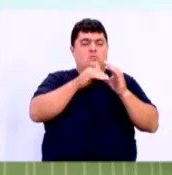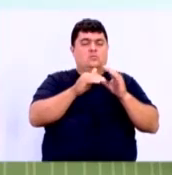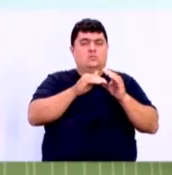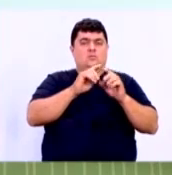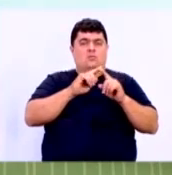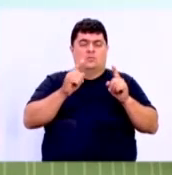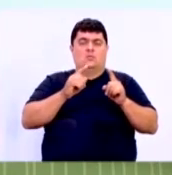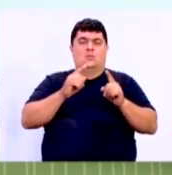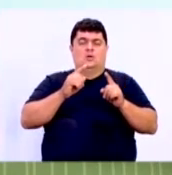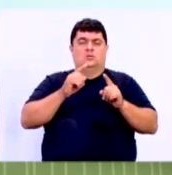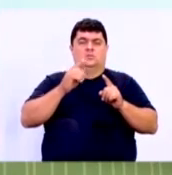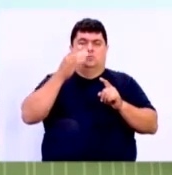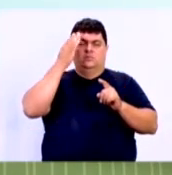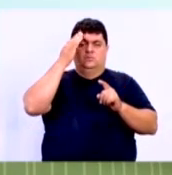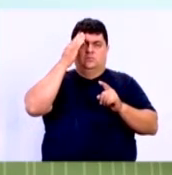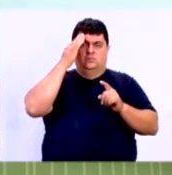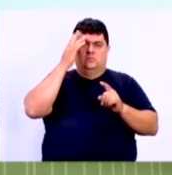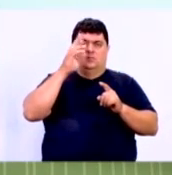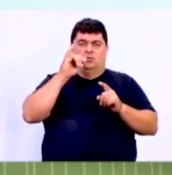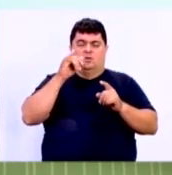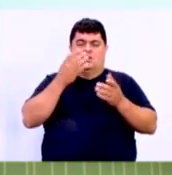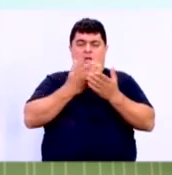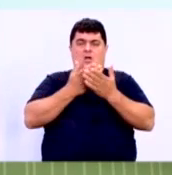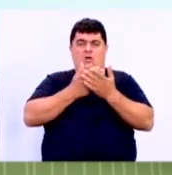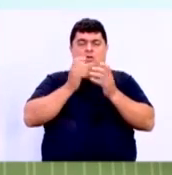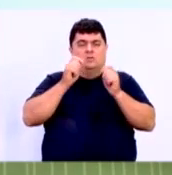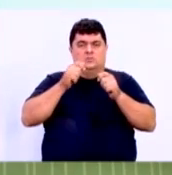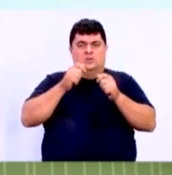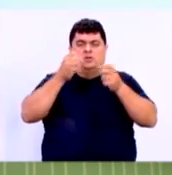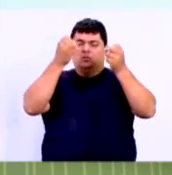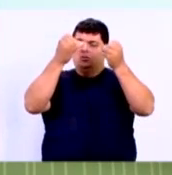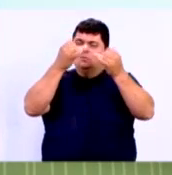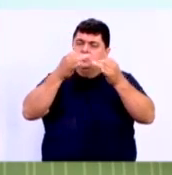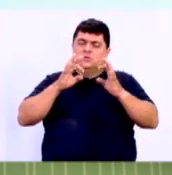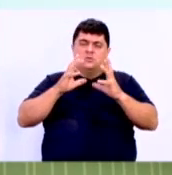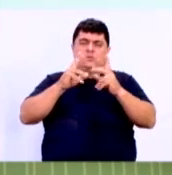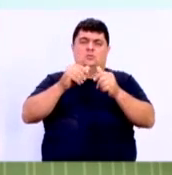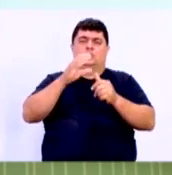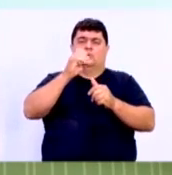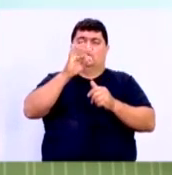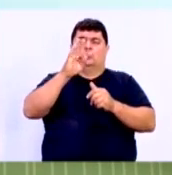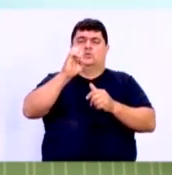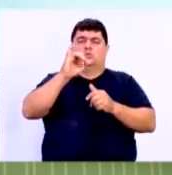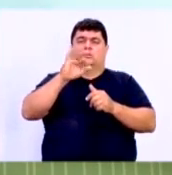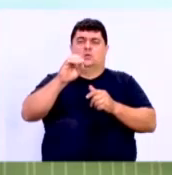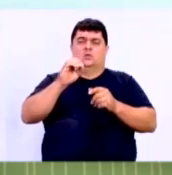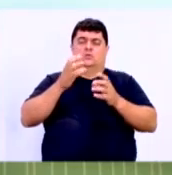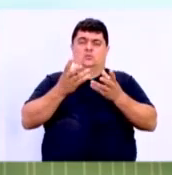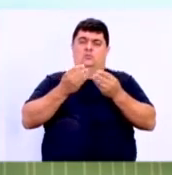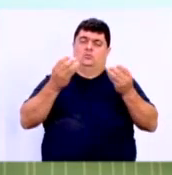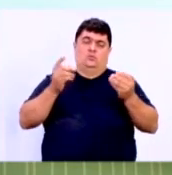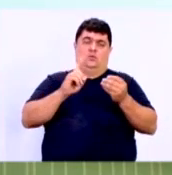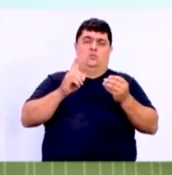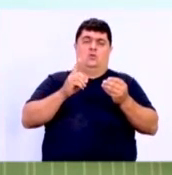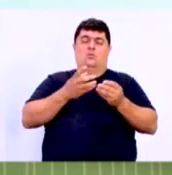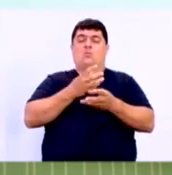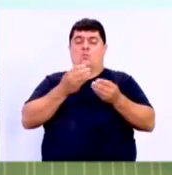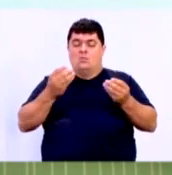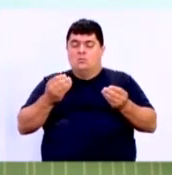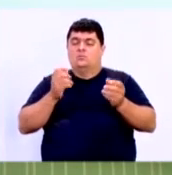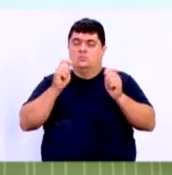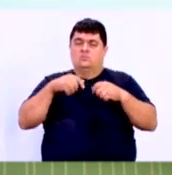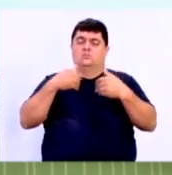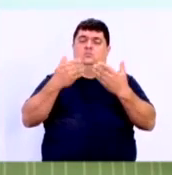Mas eu acredito que nessa aula nós conseguimos passar tudo sobre custeio. Tudo não, que é muita coisa, mas o essencial